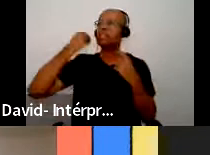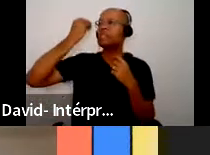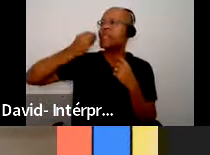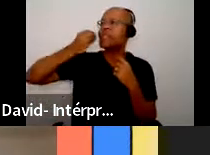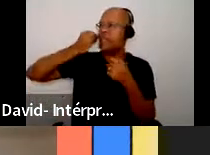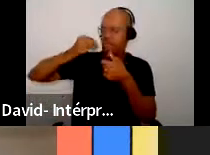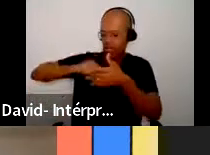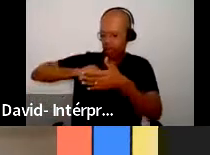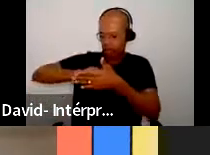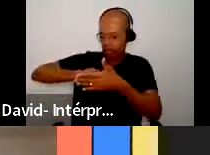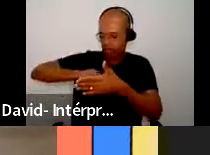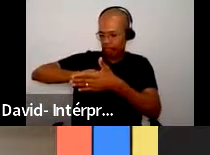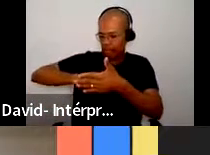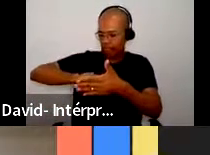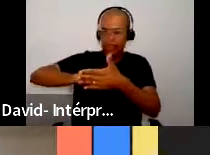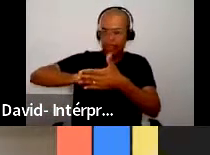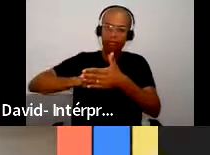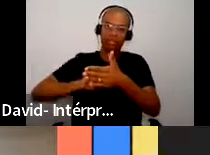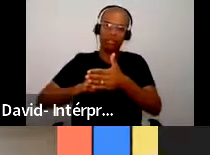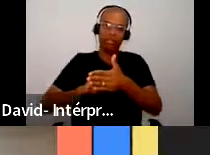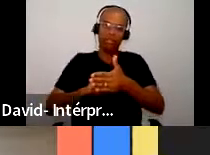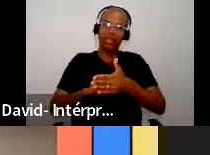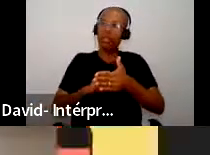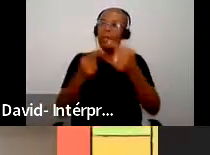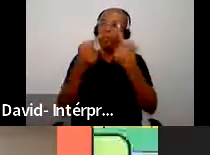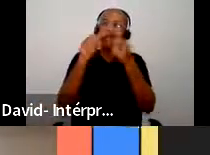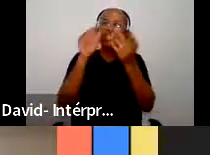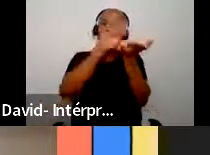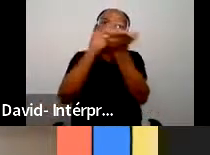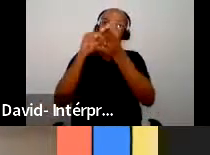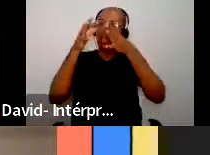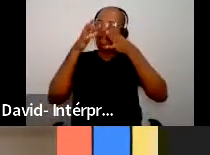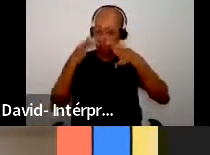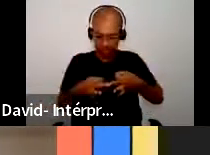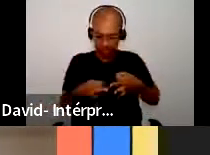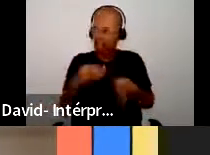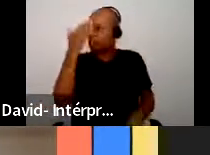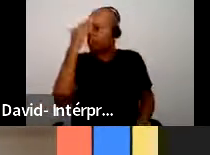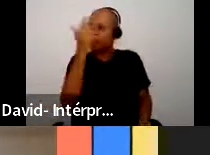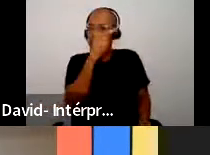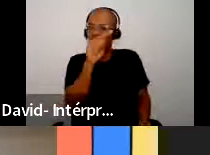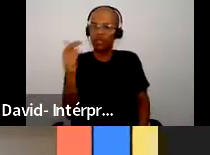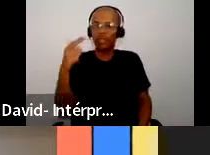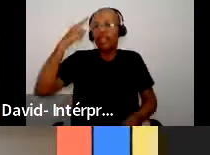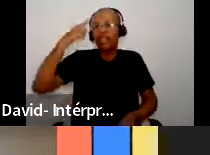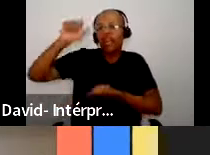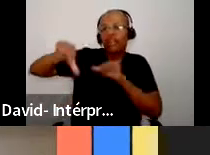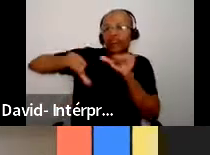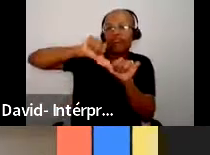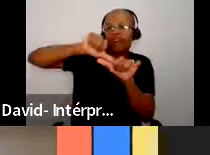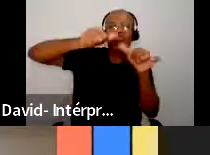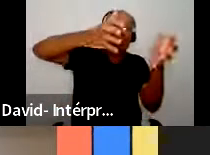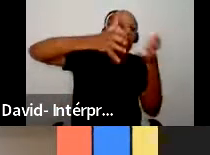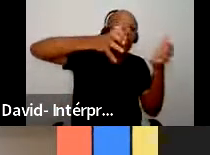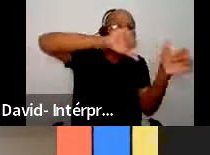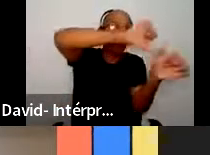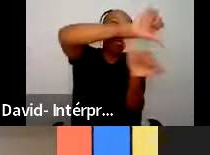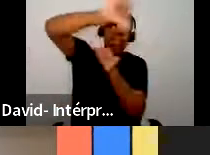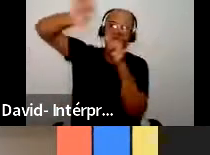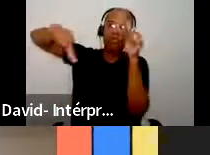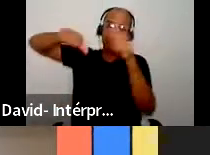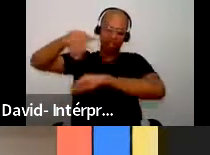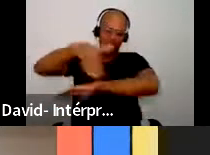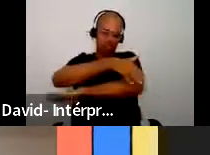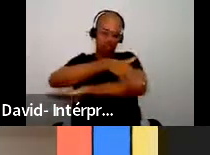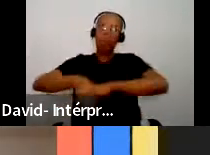para os jovens ser ouvidos, entendidos, compreendidos, as ideias e a vontade de mudar, a realidade precária e nas ruas protestar?